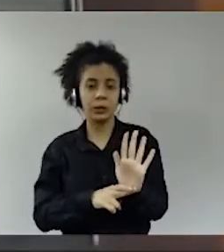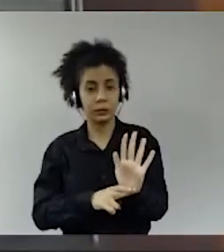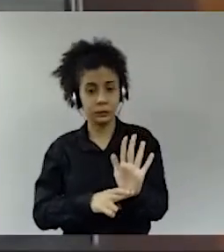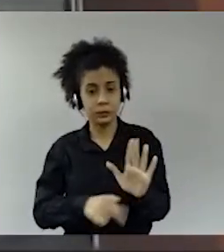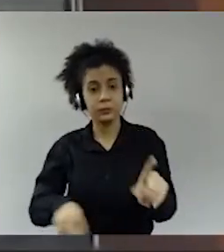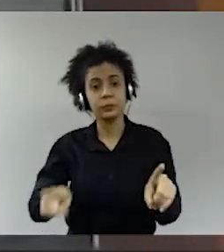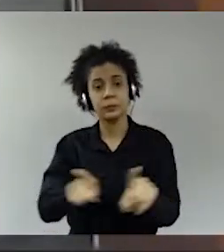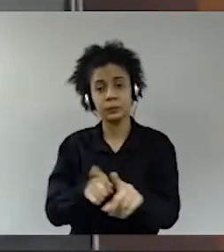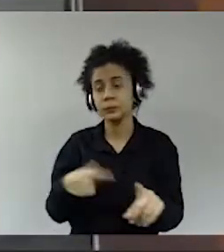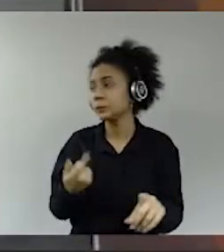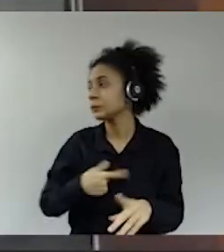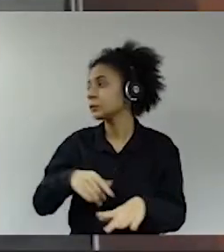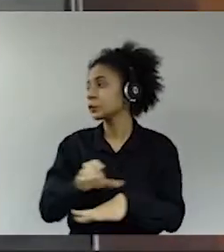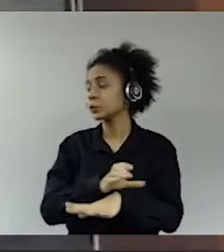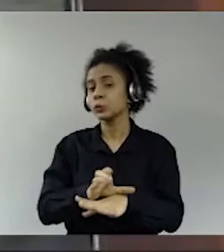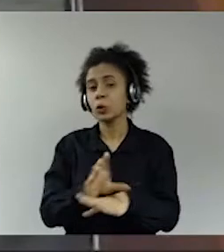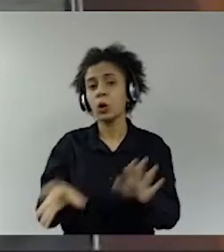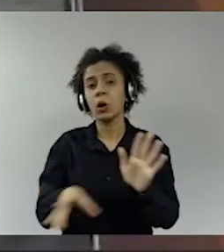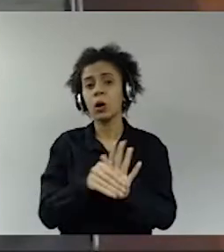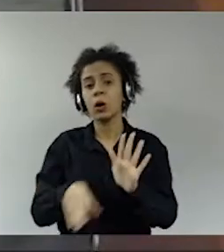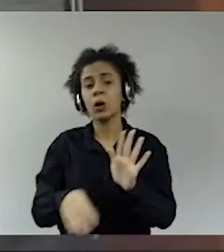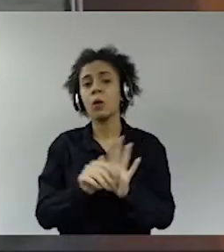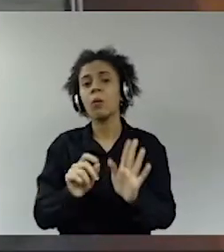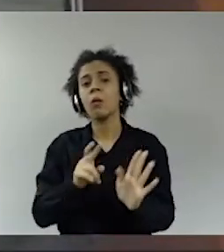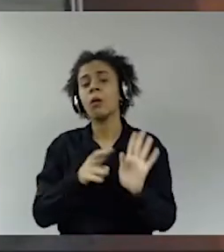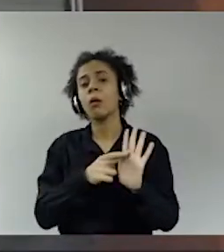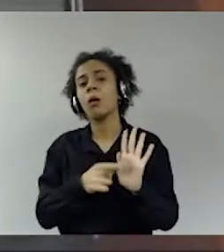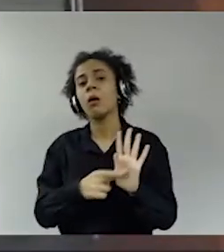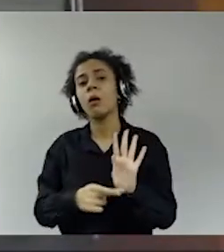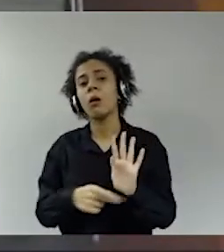Constituição estabeleceu regras para